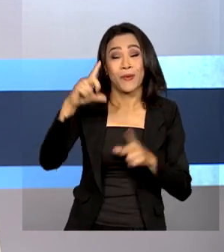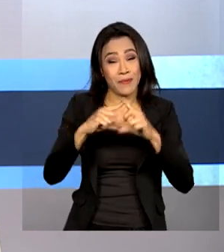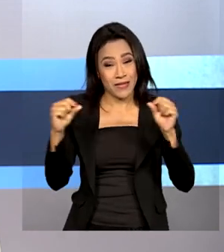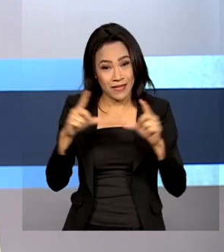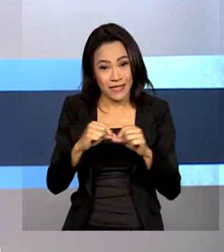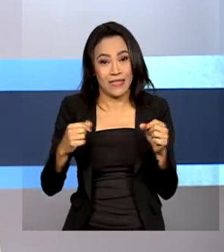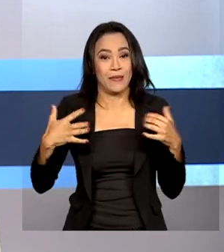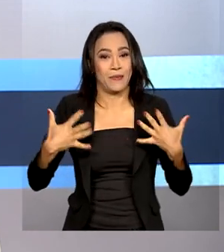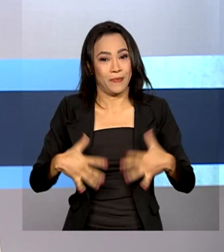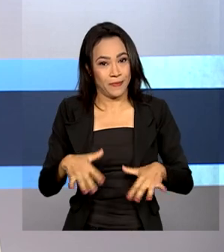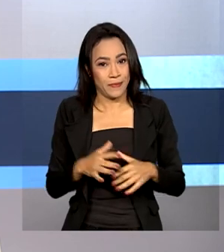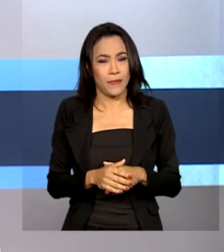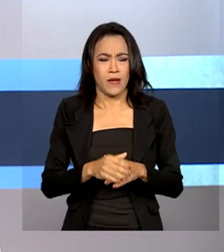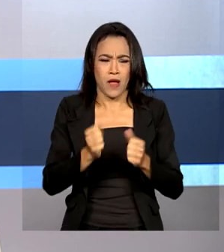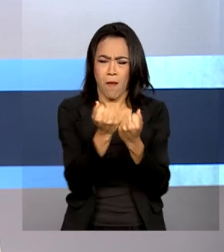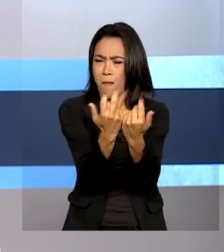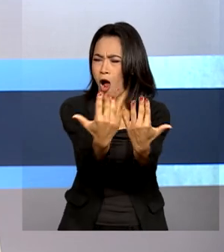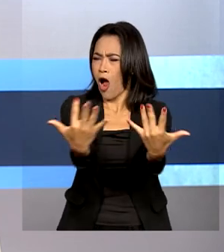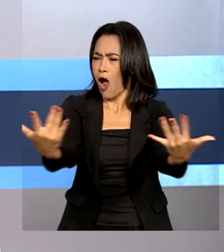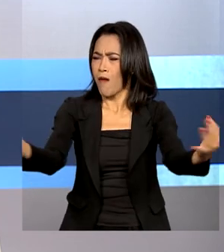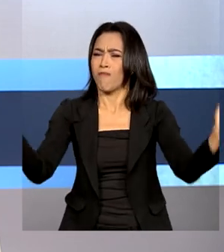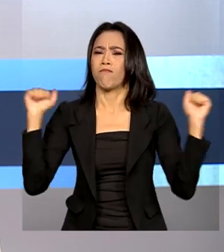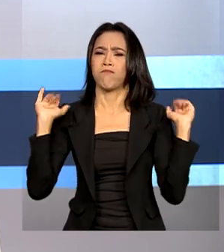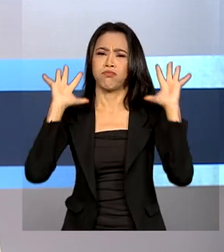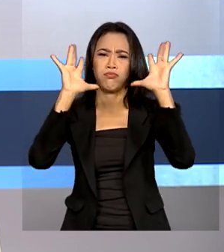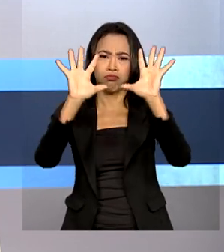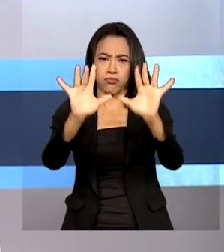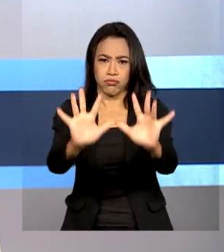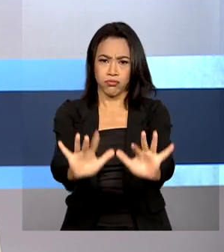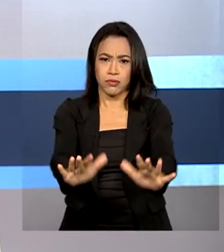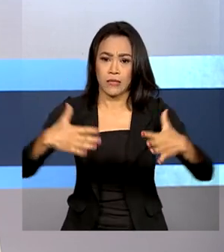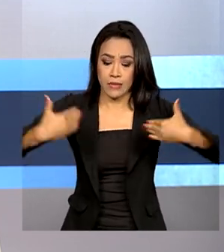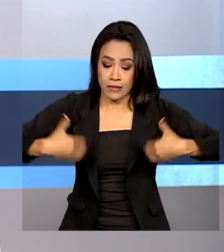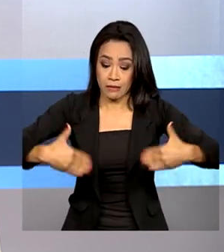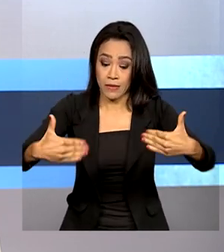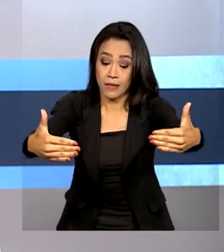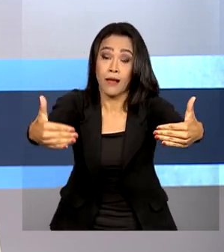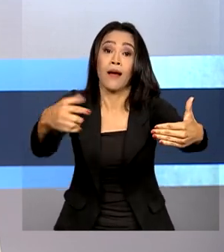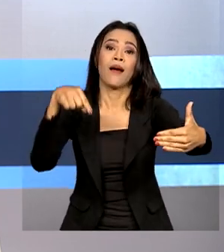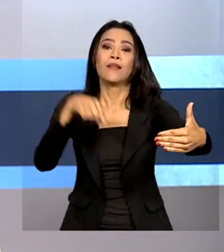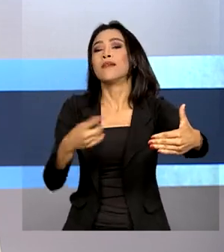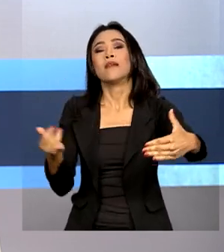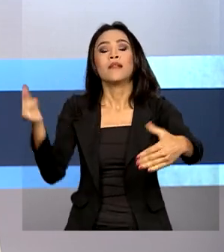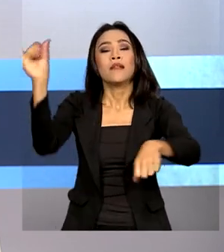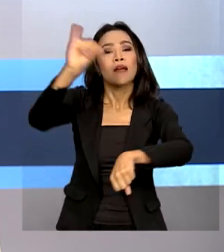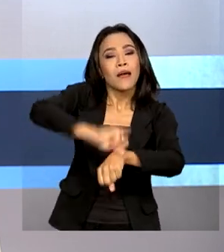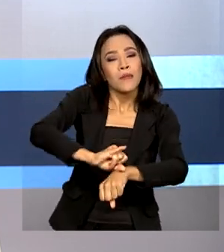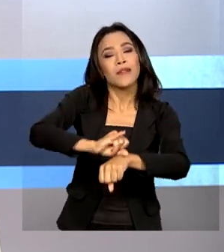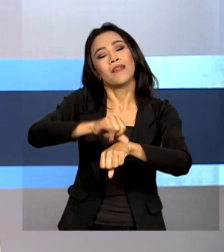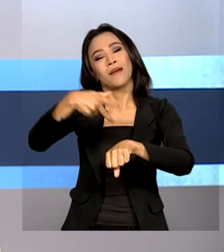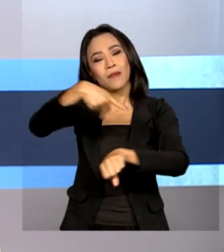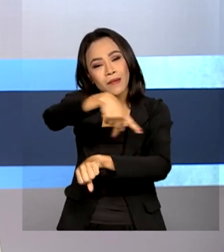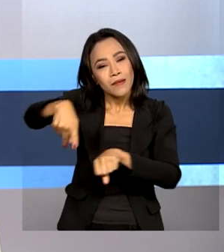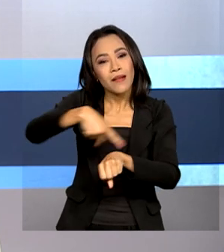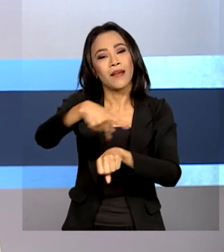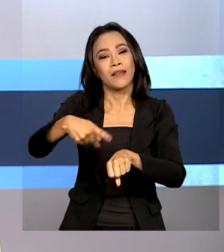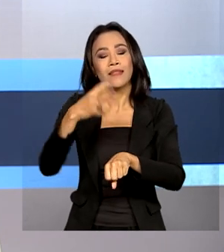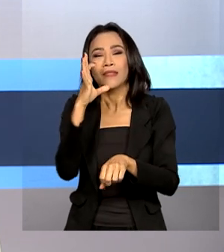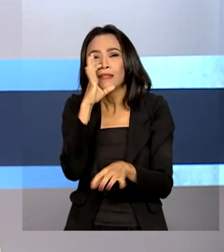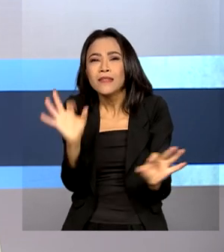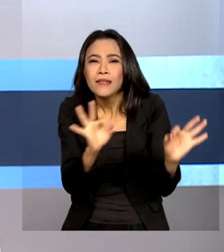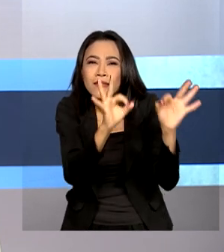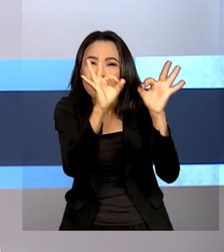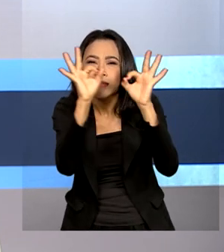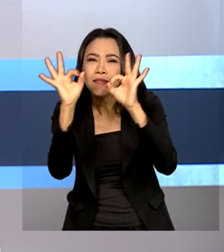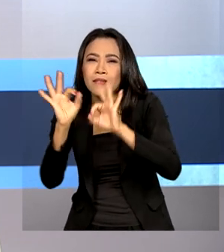diferente. A população foi até a esplanada dos ministérios, bem no centro ali da capital federal, prestigiar este momento marcante